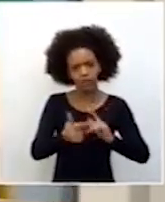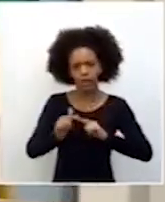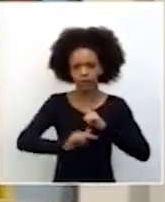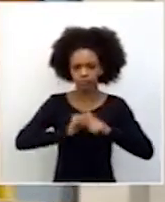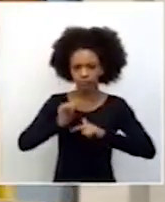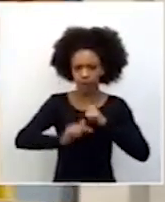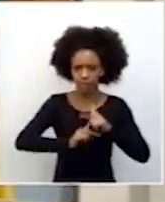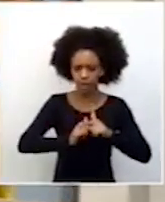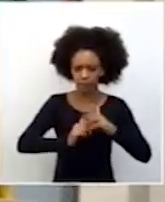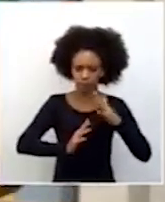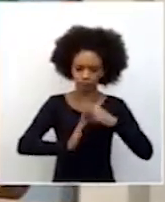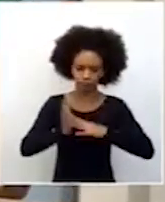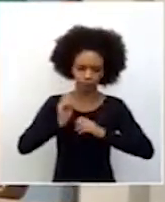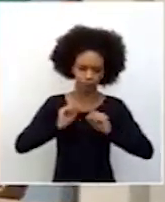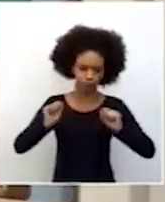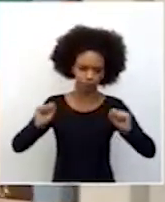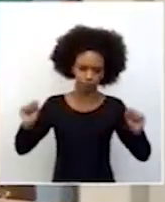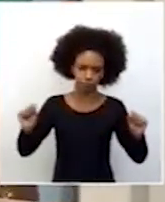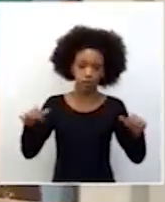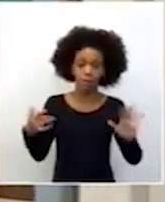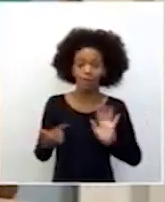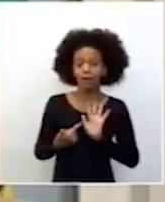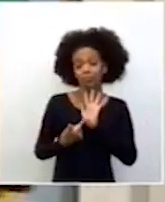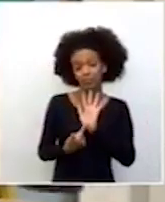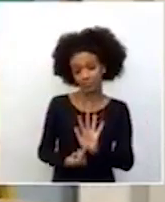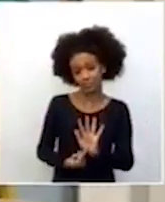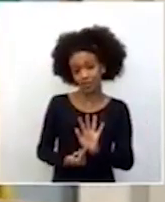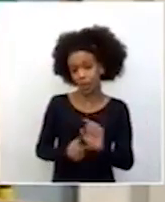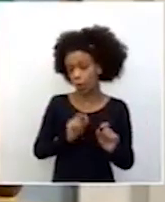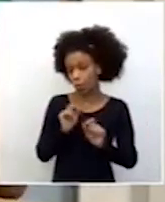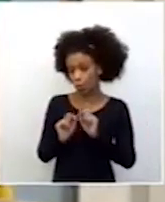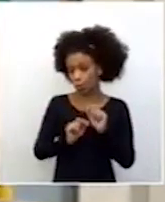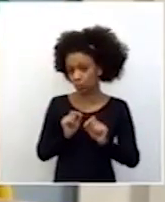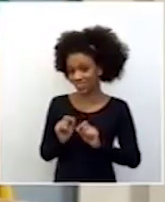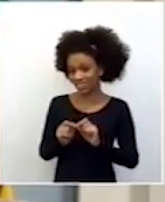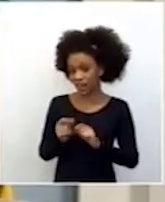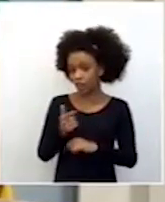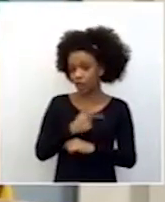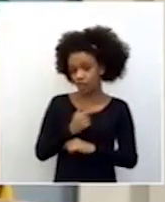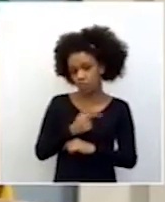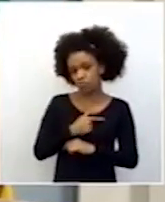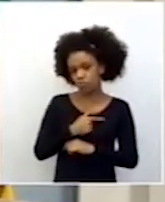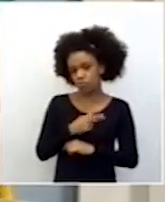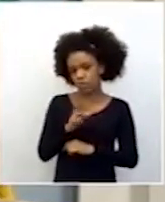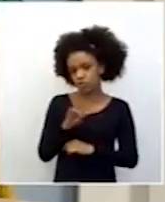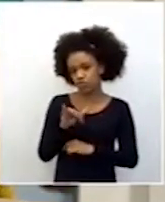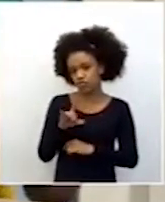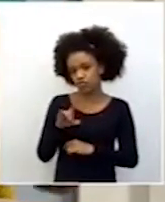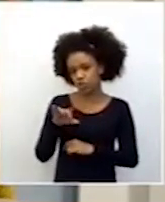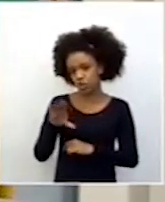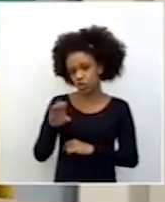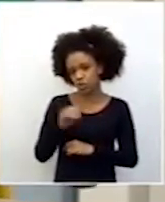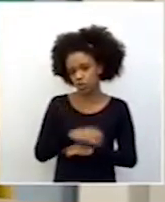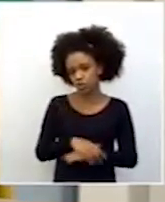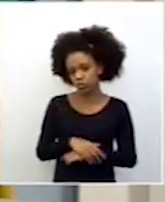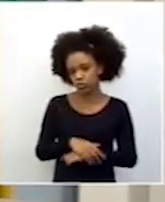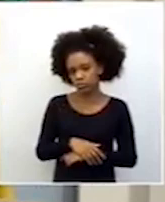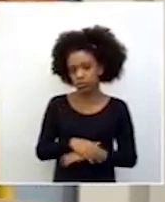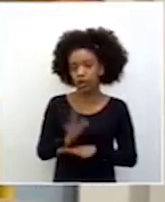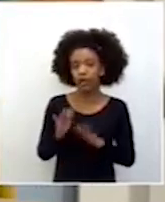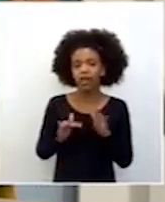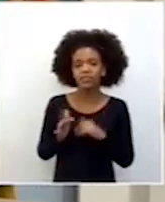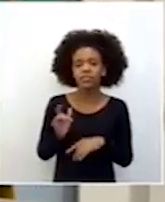com aquele exagero para mostrar o que é o ridículo. Muitas vezes a pessoa passa